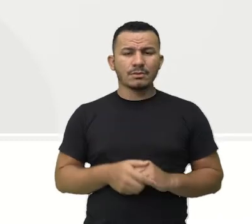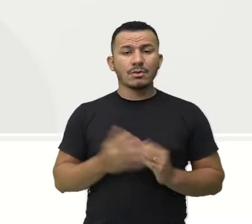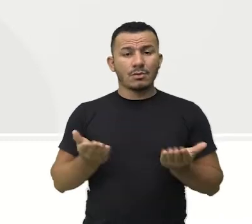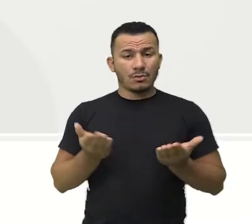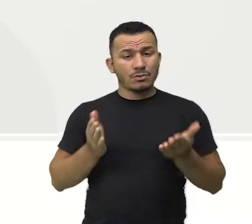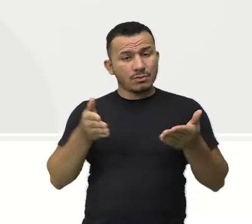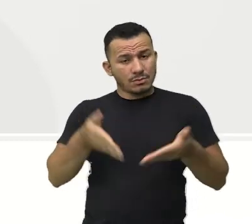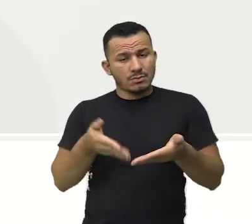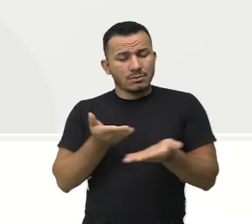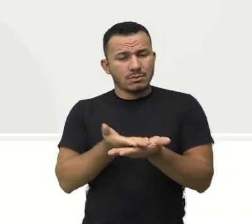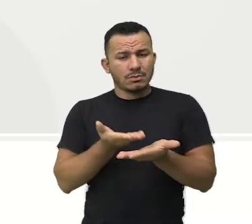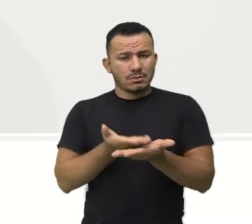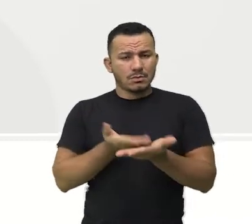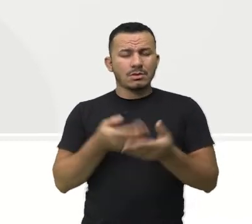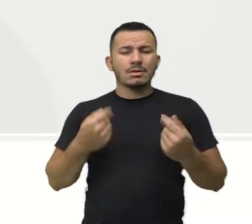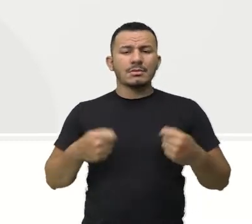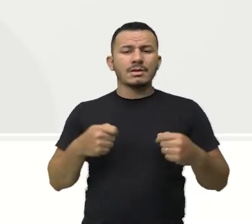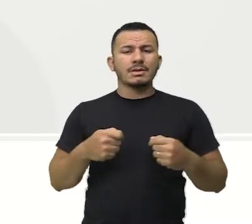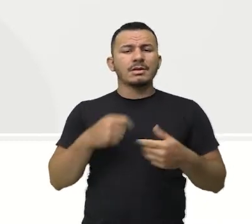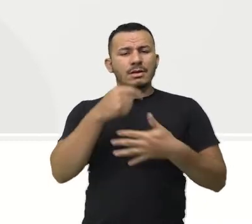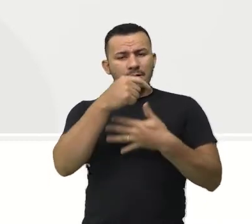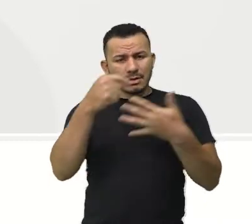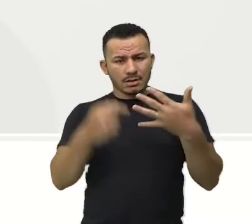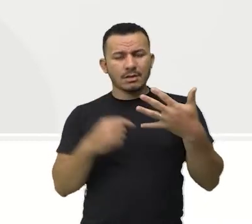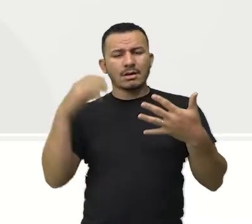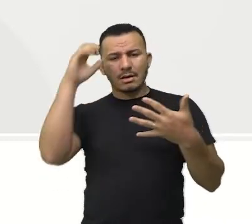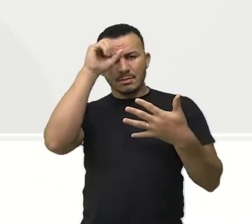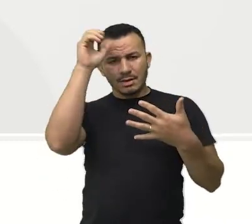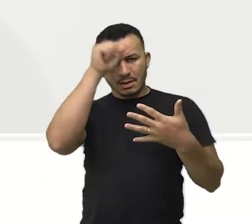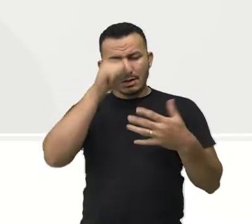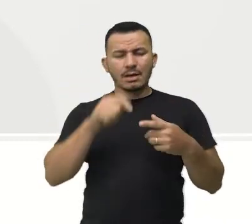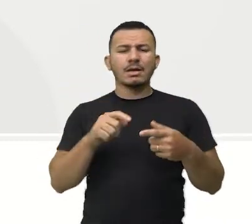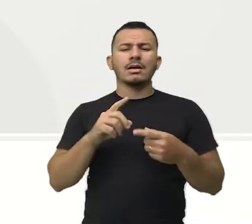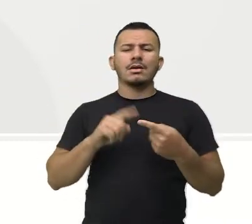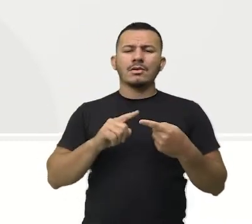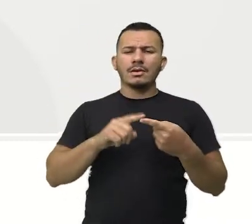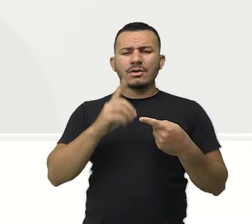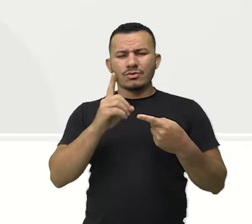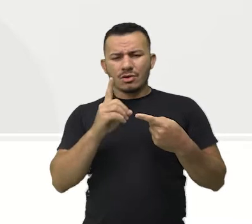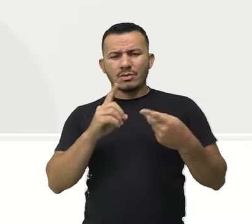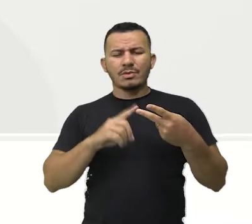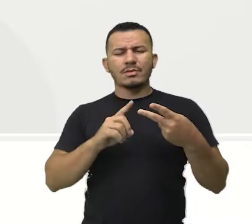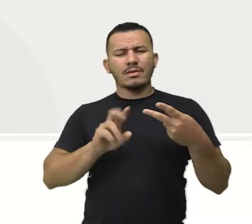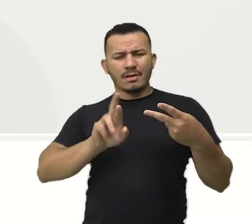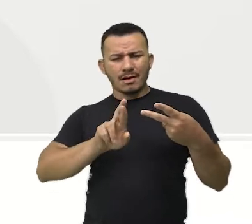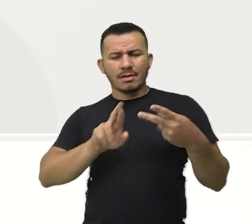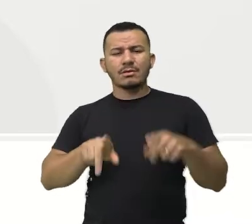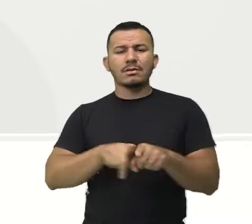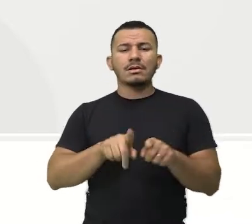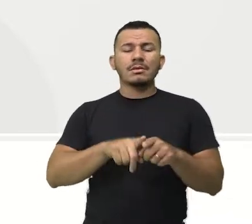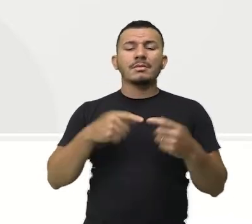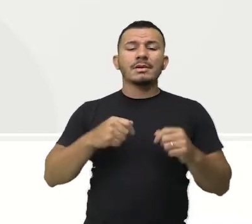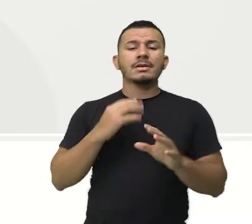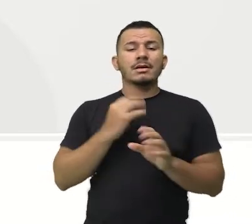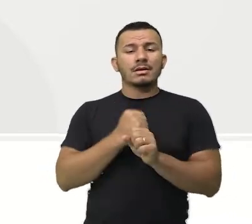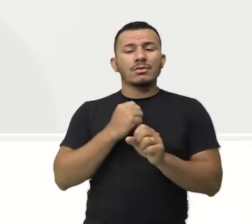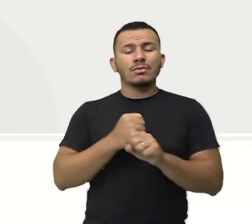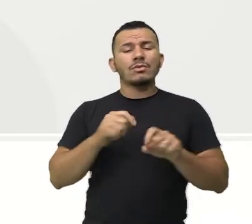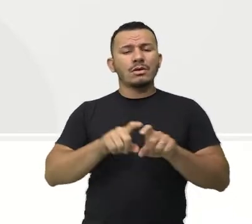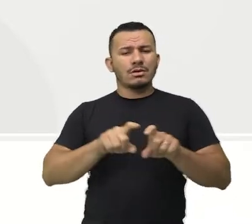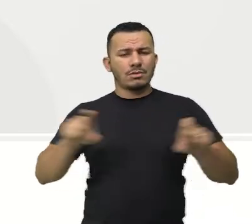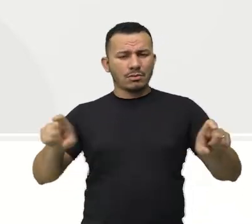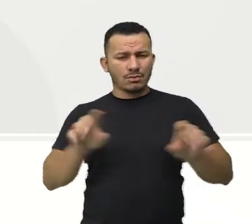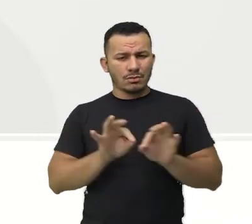de uma circunferência, porque esse é o nosso foco maior aqui, tá bom? Precisa conhecer os elementos, precisa saber o que é diâmetro, o que é raio, mas